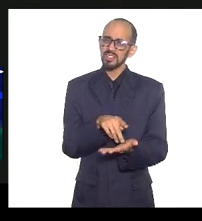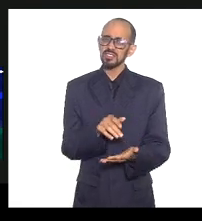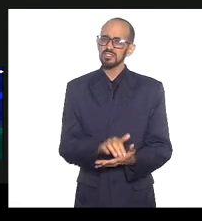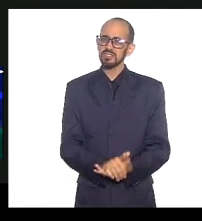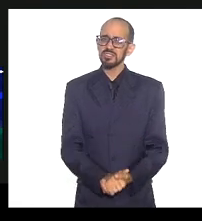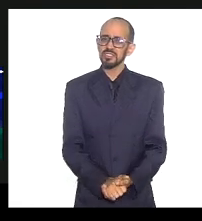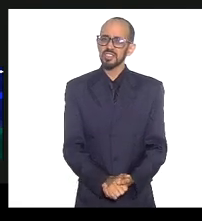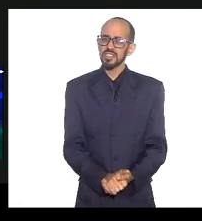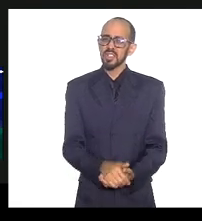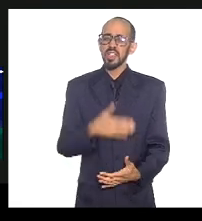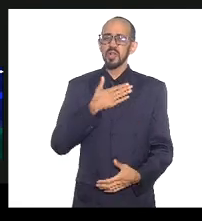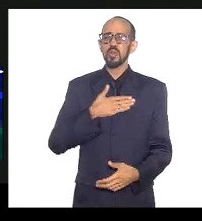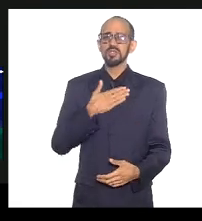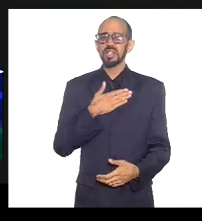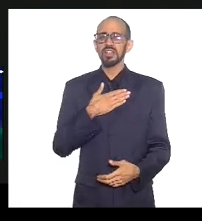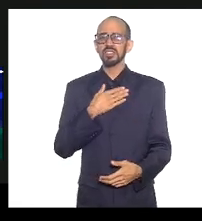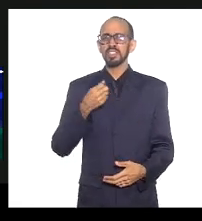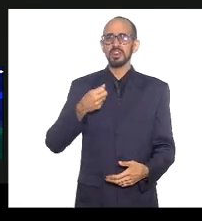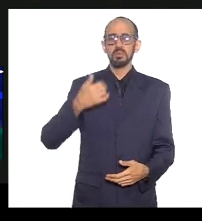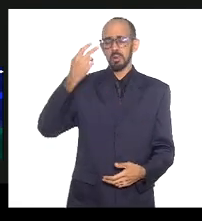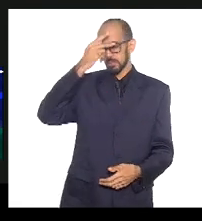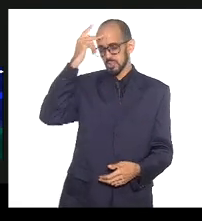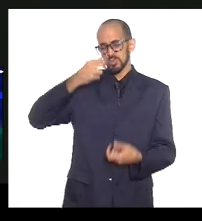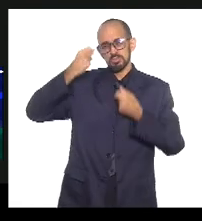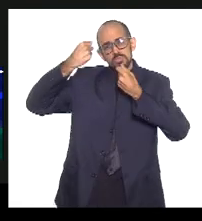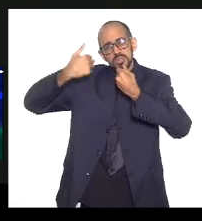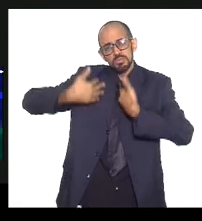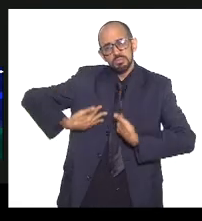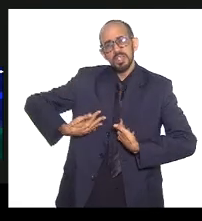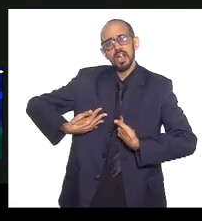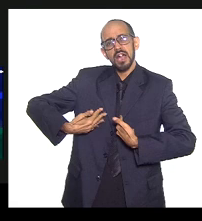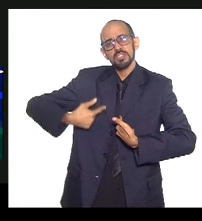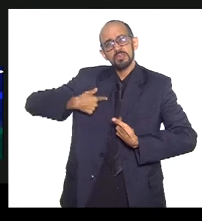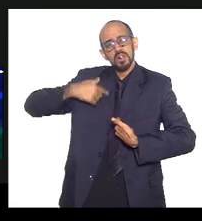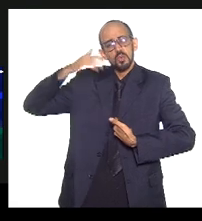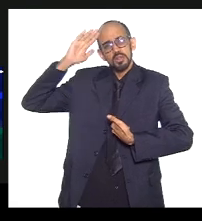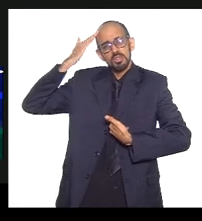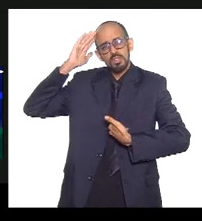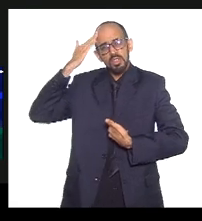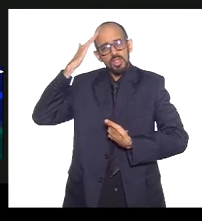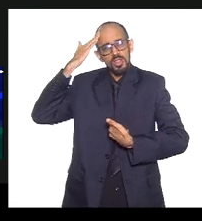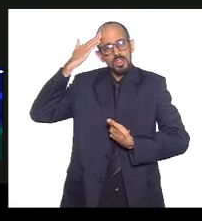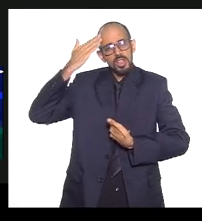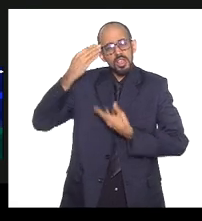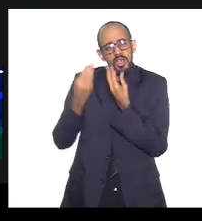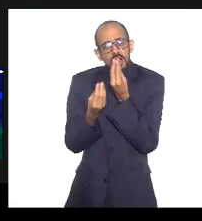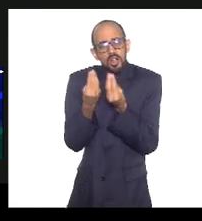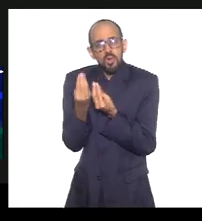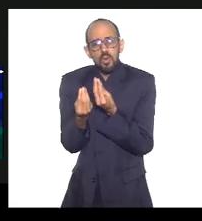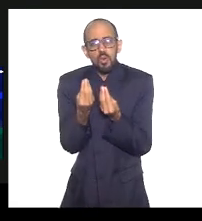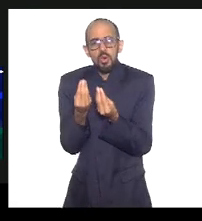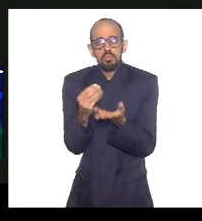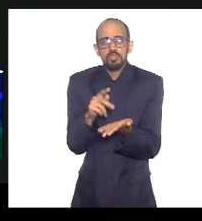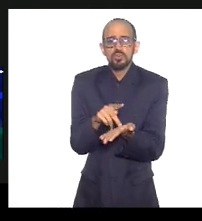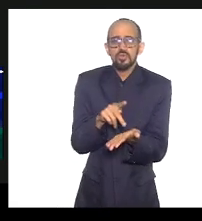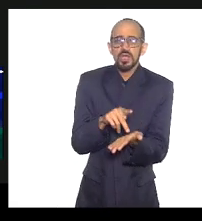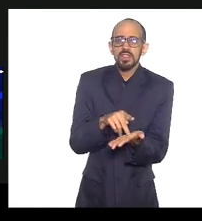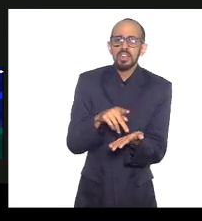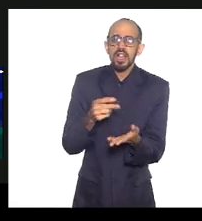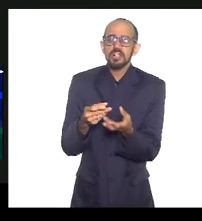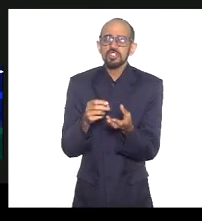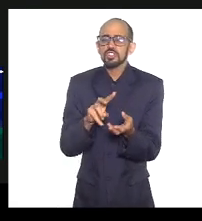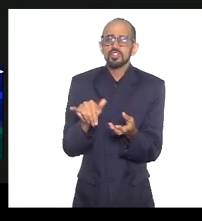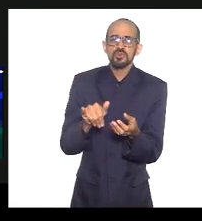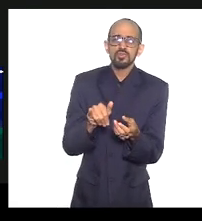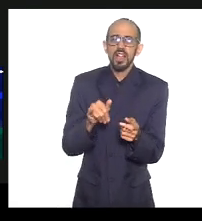que alguém me convencesse que esta é uma forma de realmente se acertar